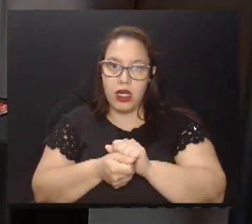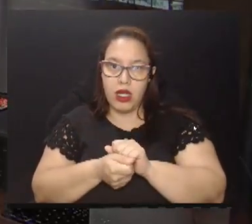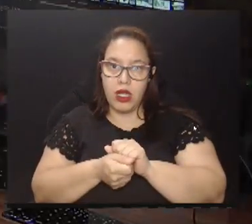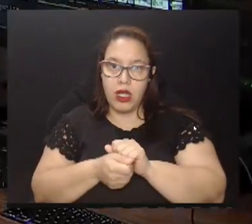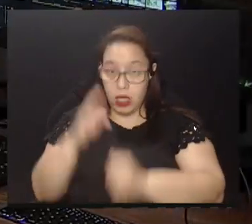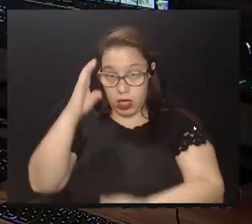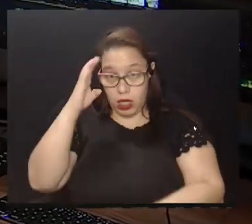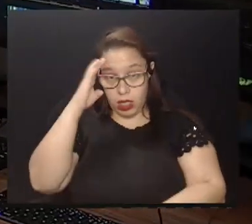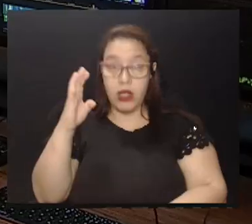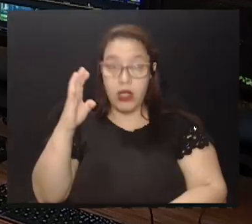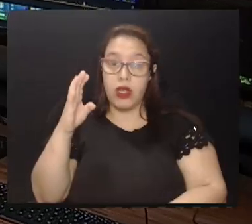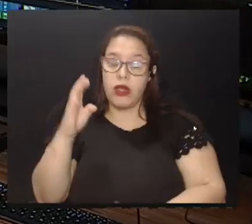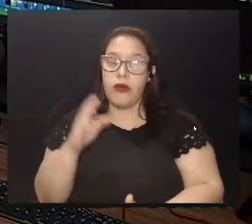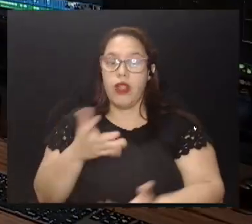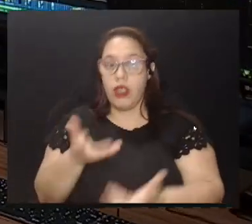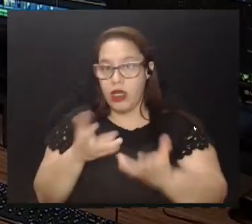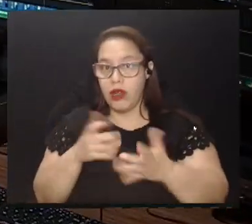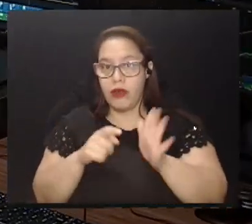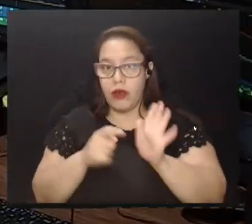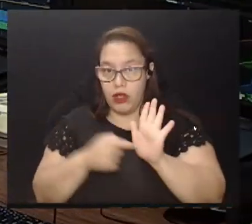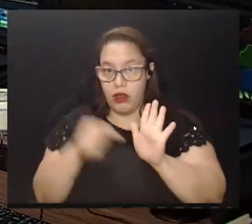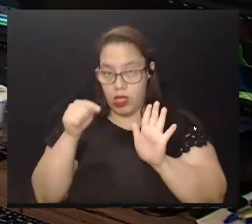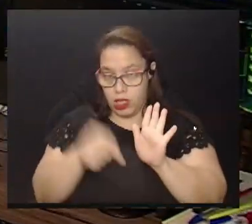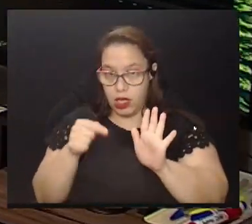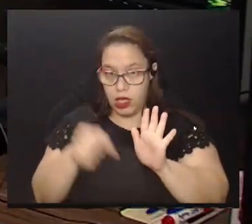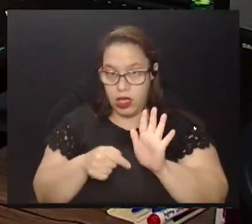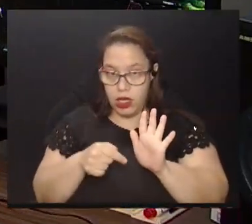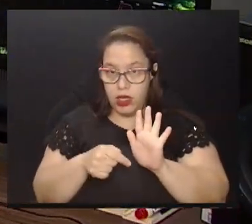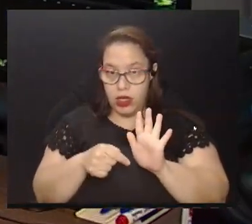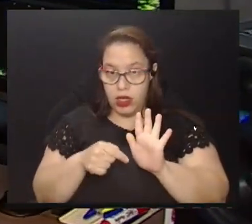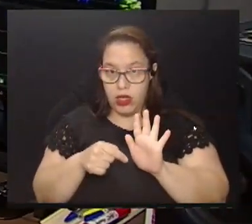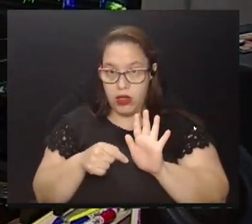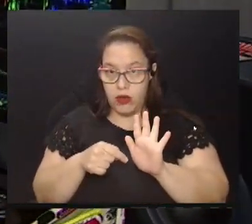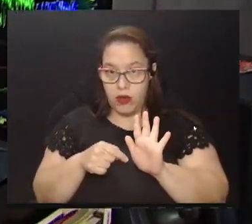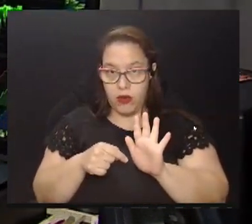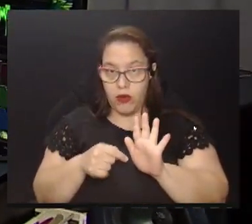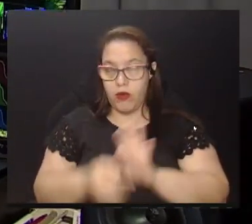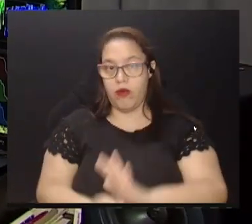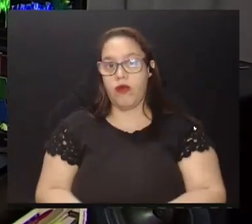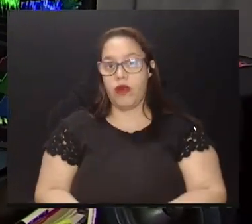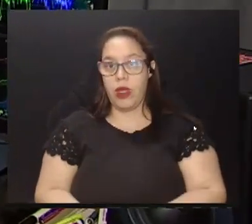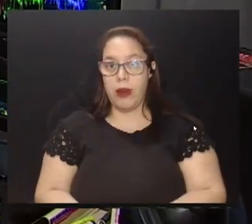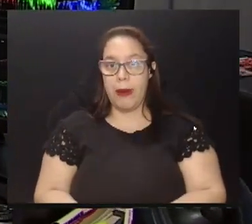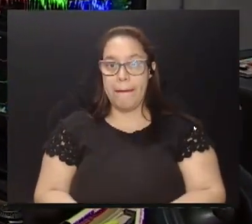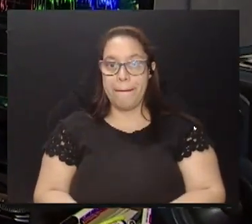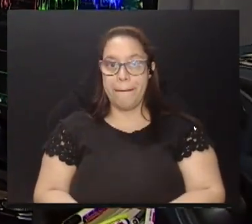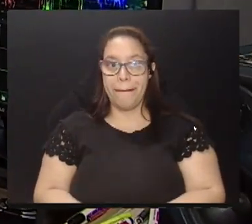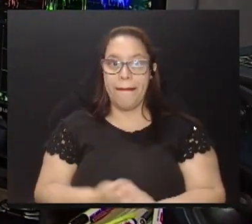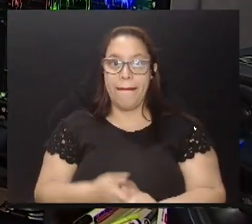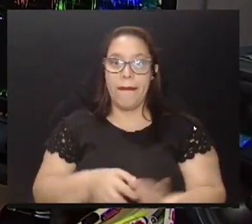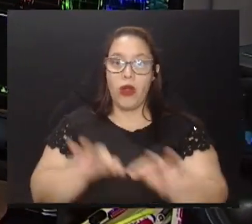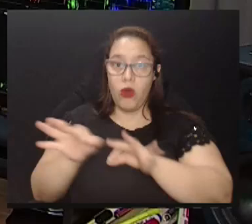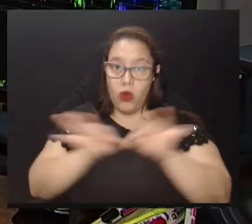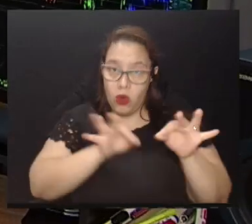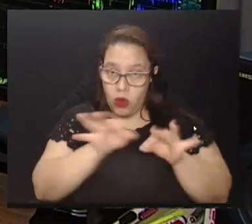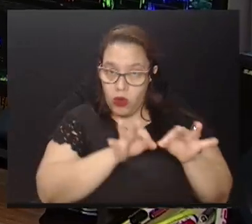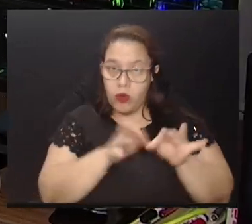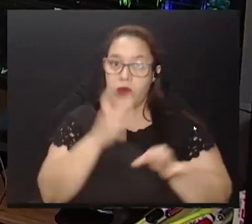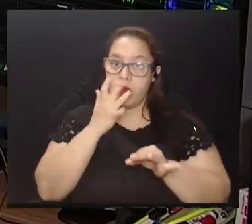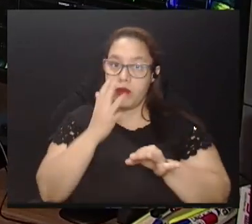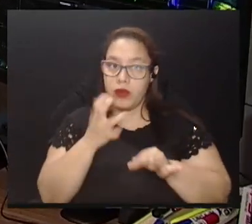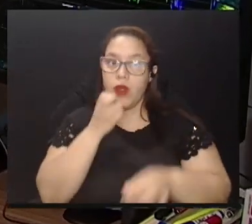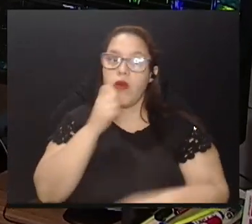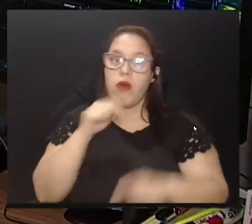dar, a gente faz aqui. Então aqui é, enfim, instrumentos de correção de cor, mas também é uma boa sala de montagem, que ela